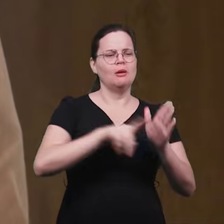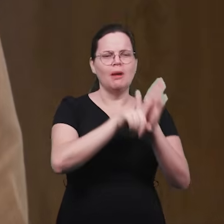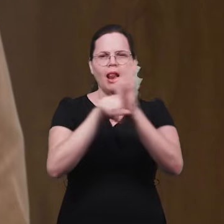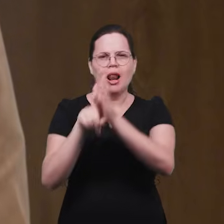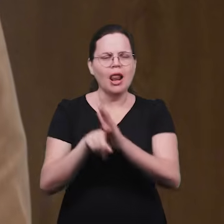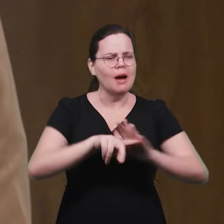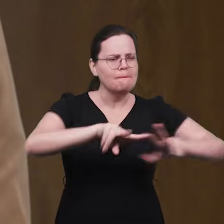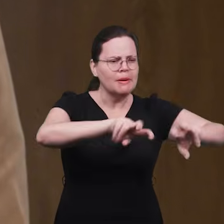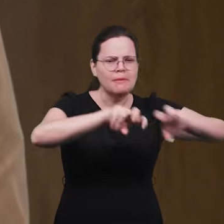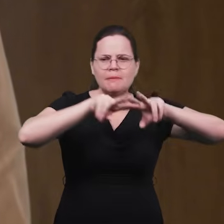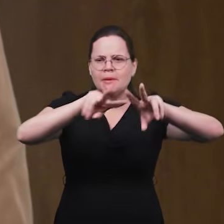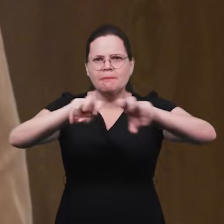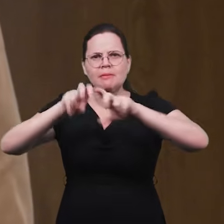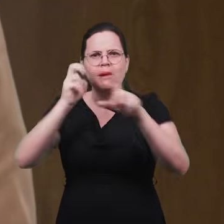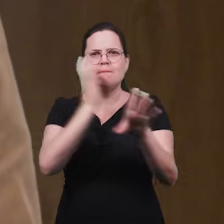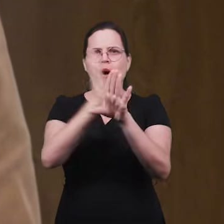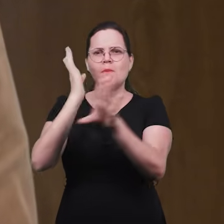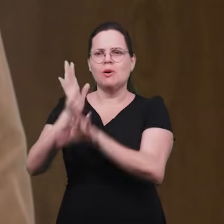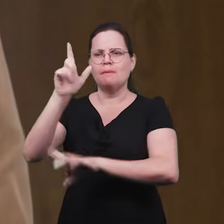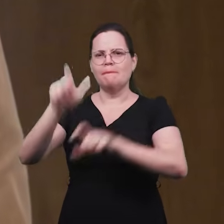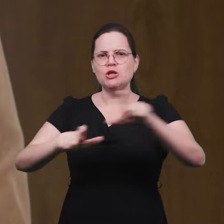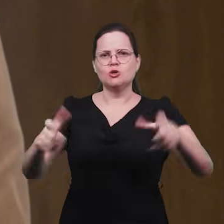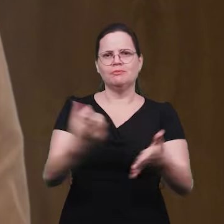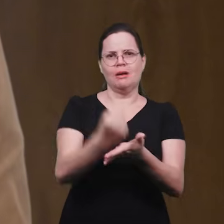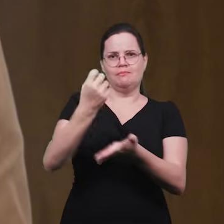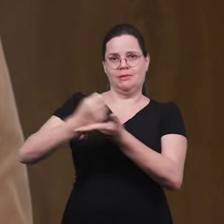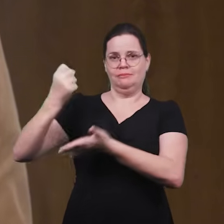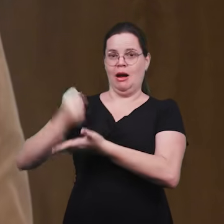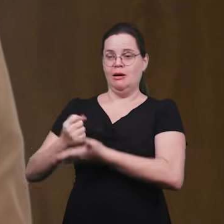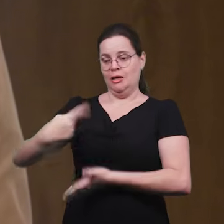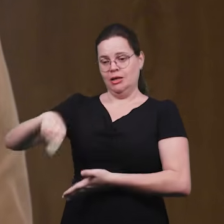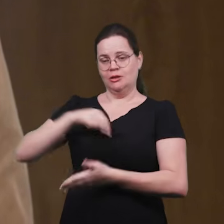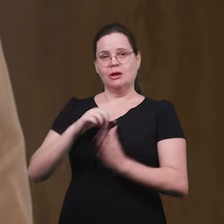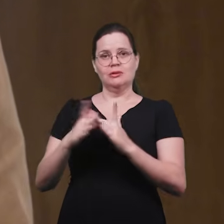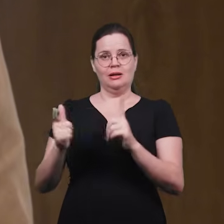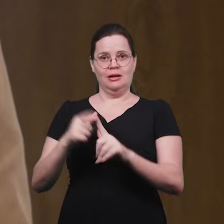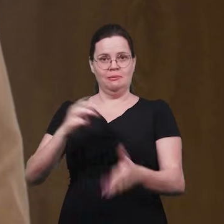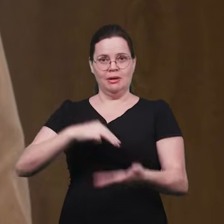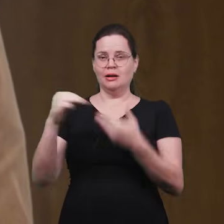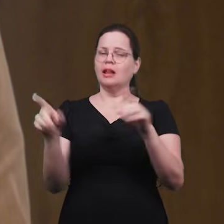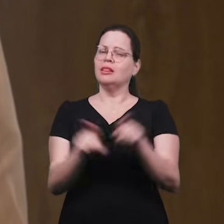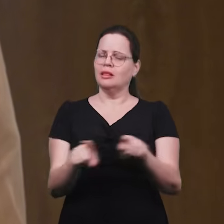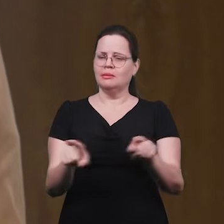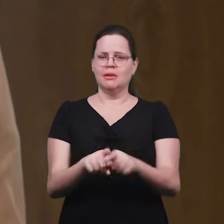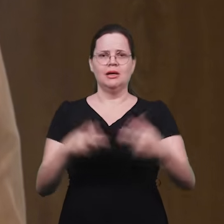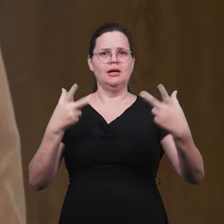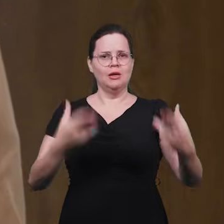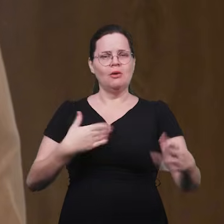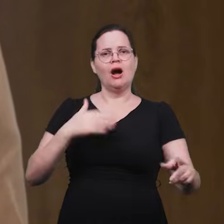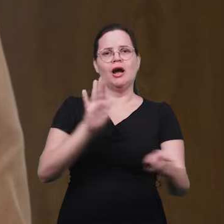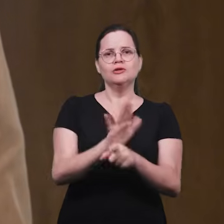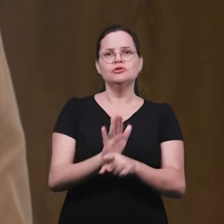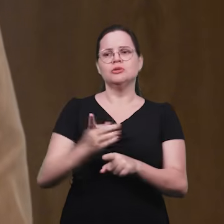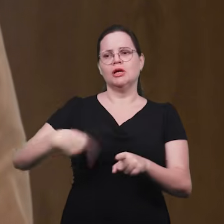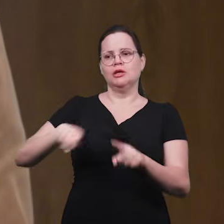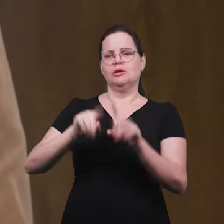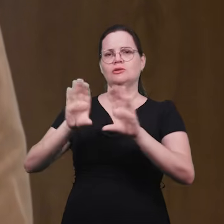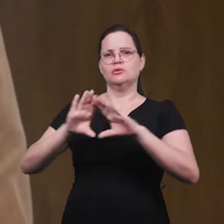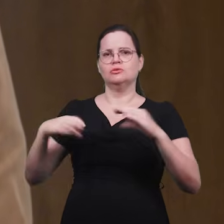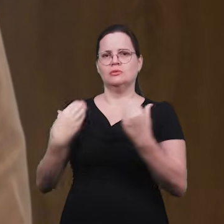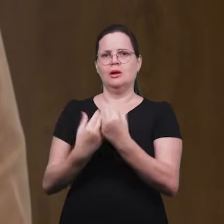escombros. Diante disso, a Igreja Cristã Maranata não poderia ficar omissa e o Conselho da Igreja